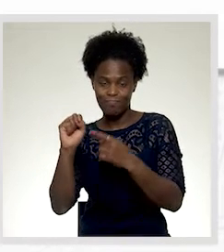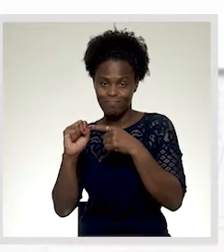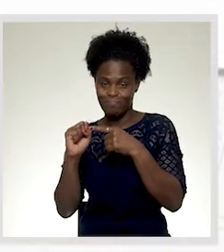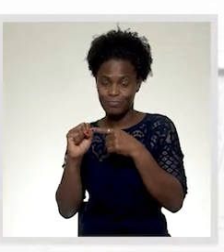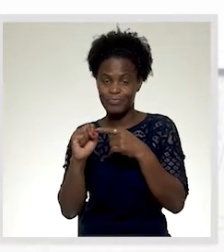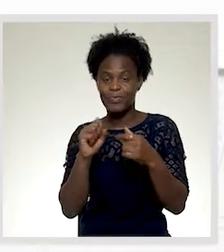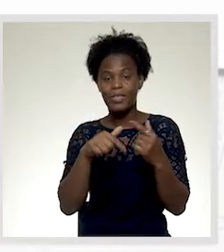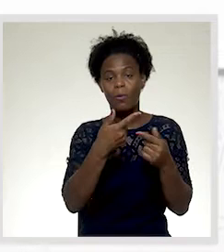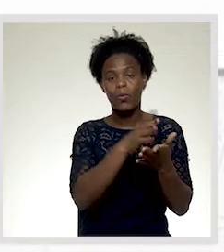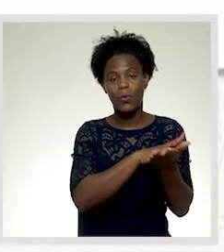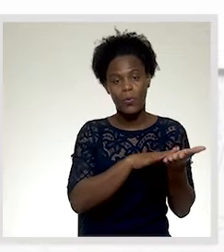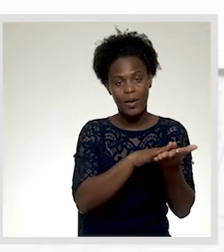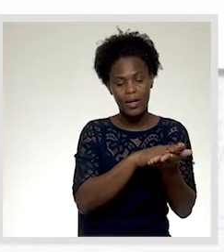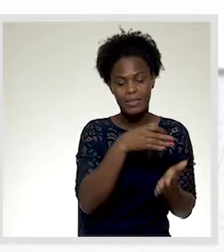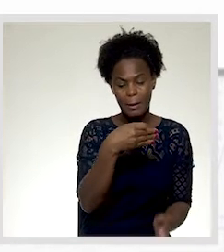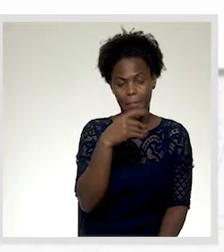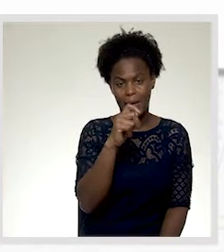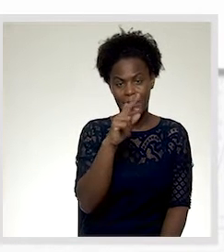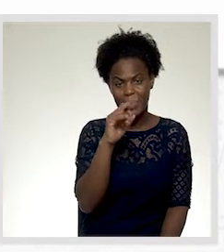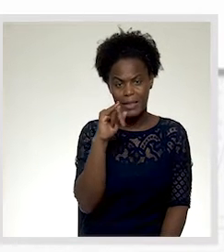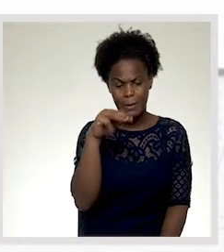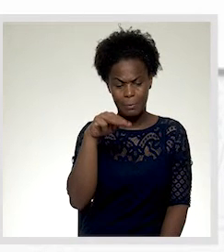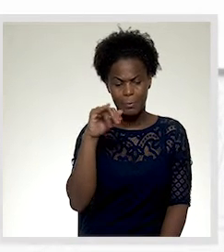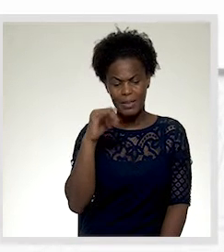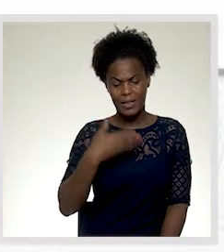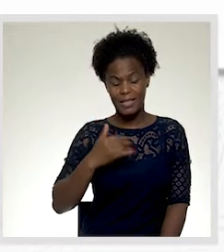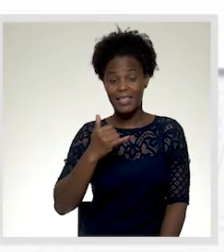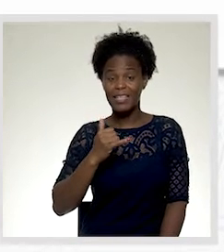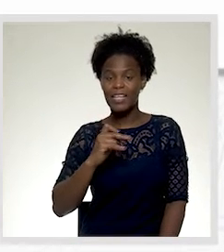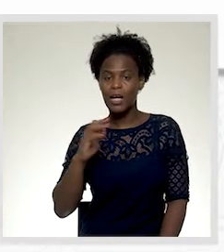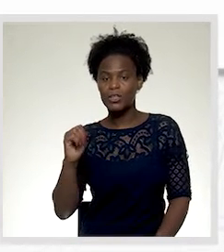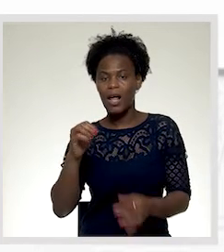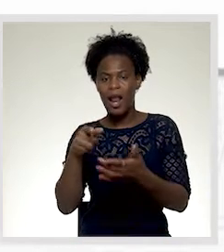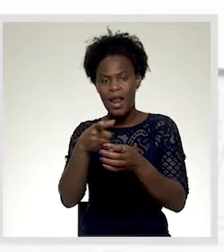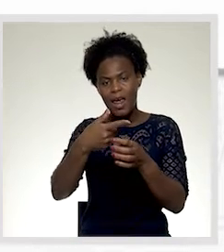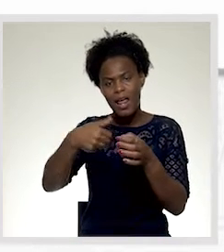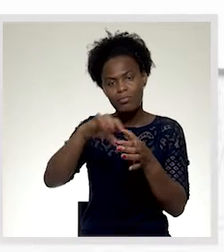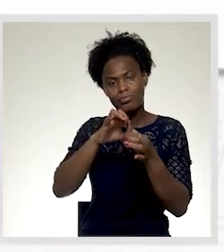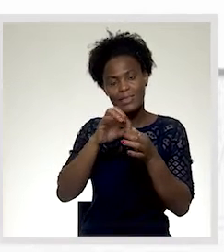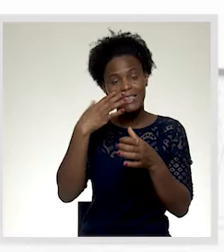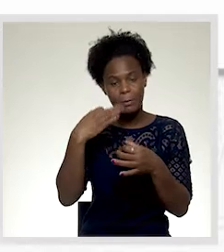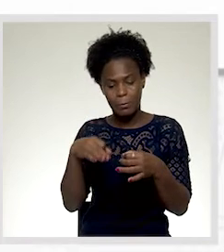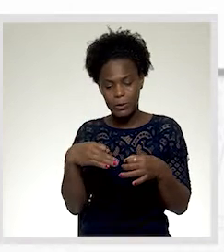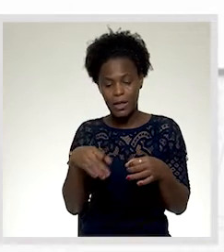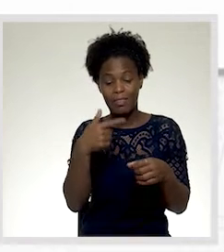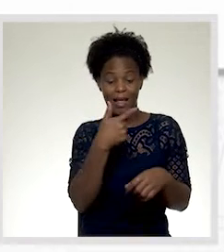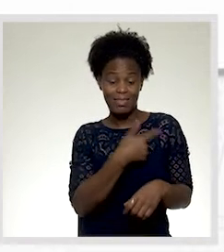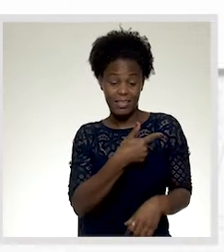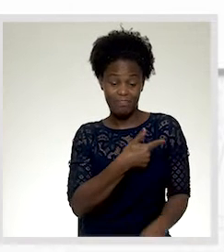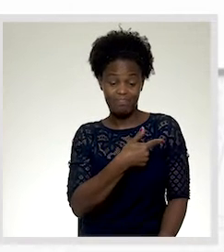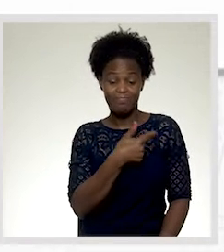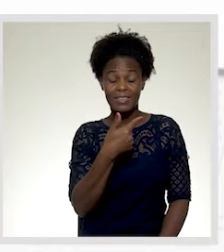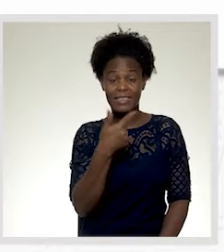G. Temos também as bases pirimídicas, que são bases de anel simples, como é o caso da timina, que é representada pela